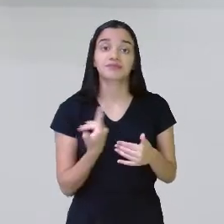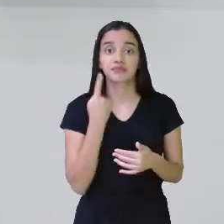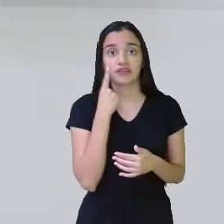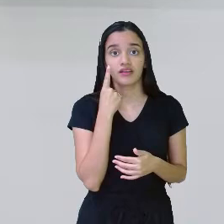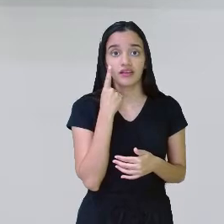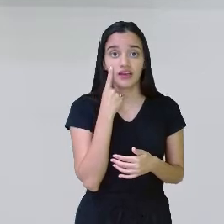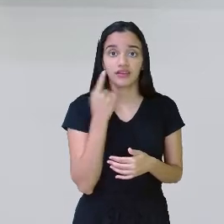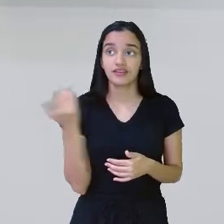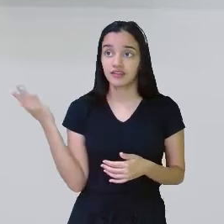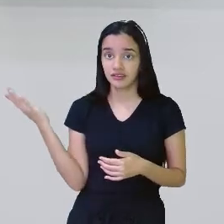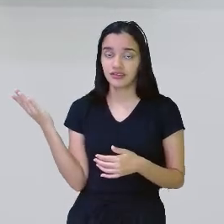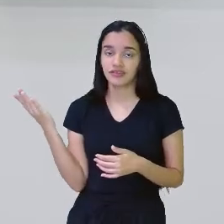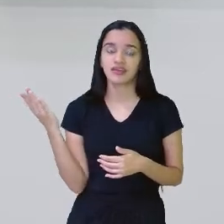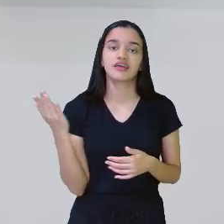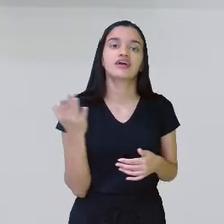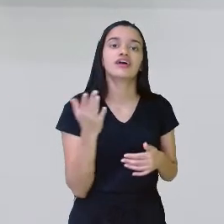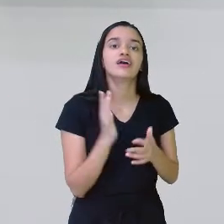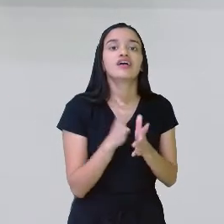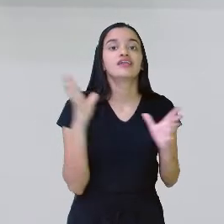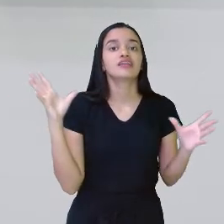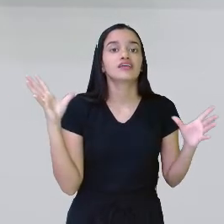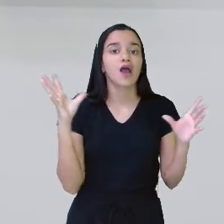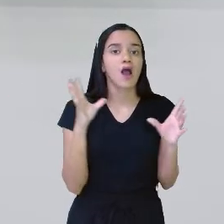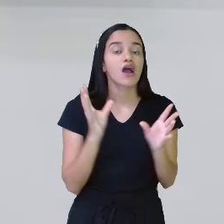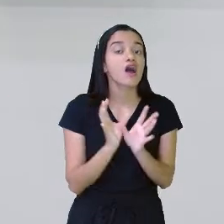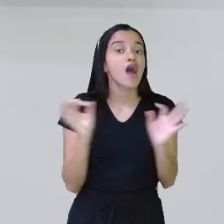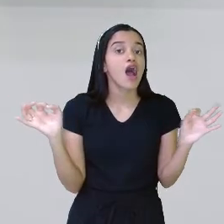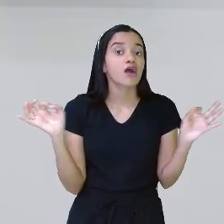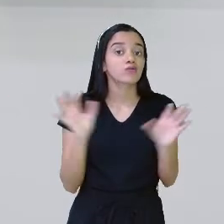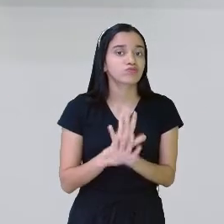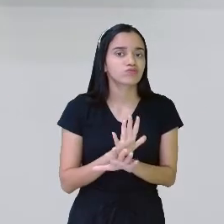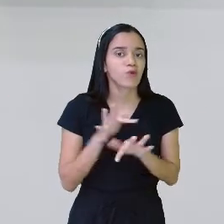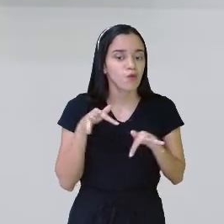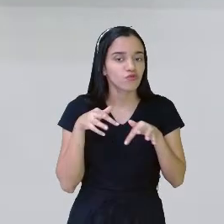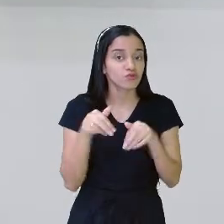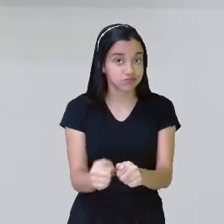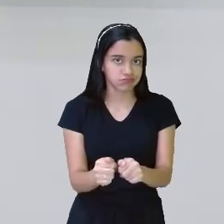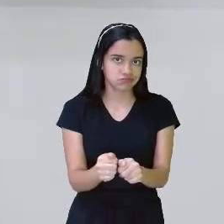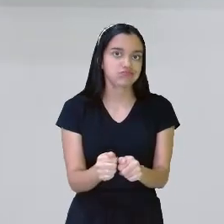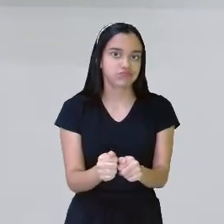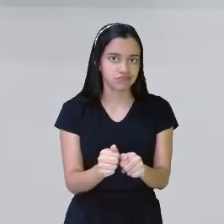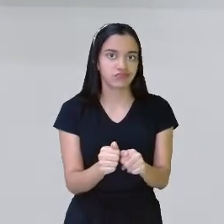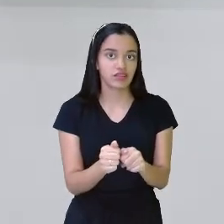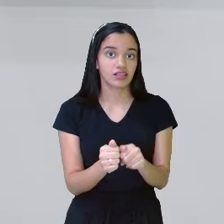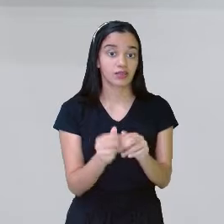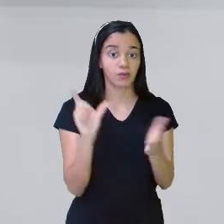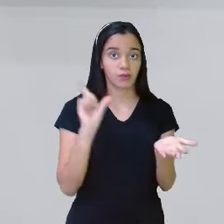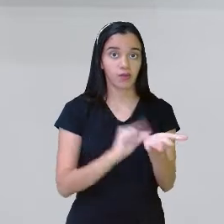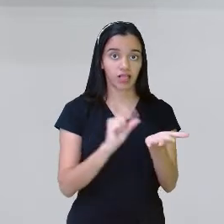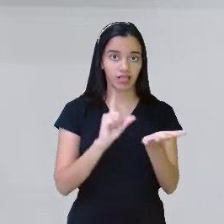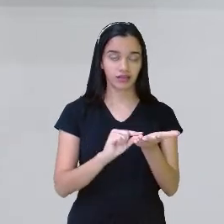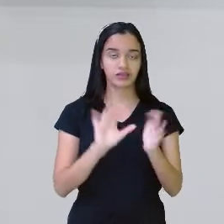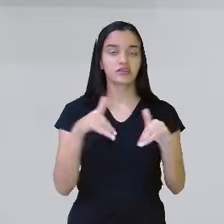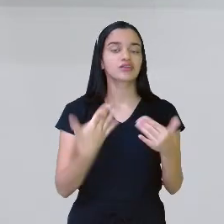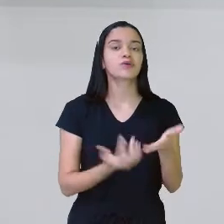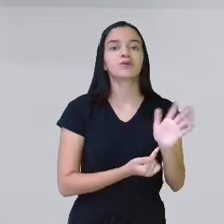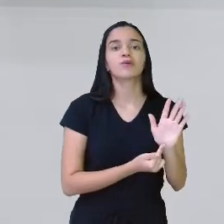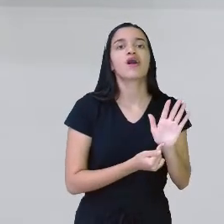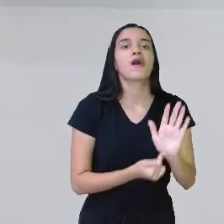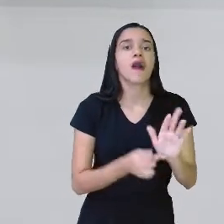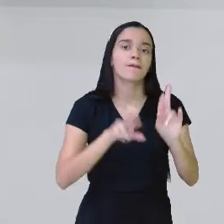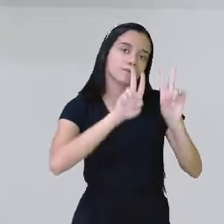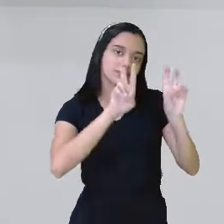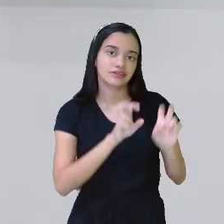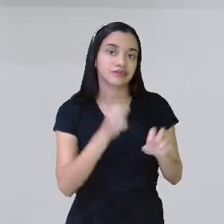E a gente tem a conclusão, que de fato é o que? A finalização do artigo com uma apresentação